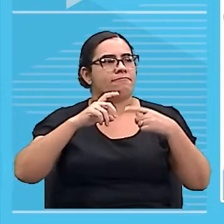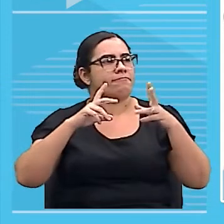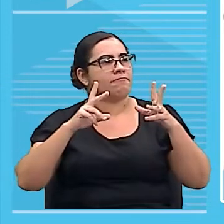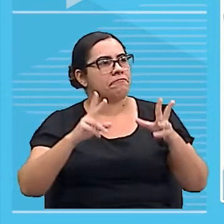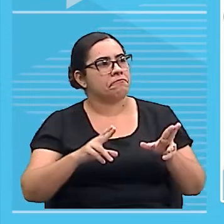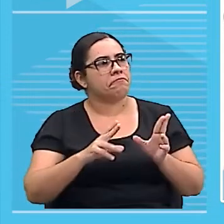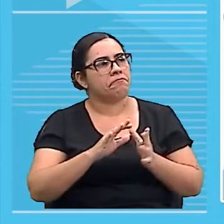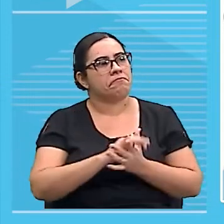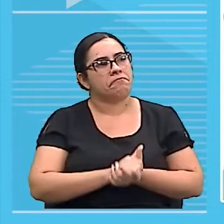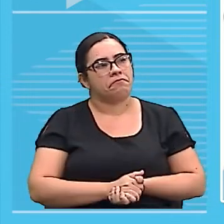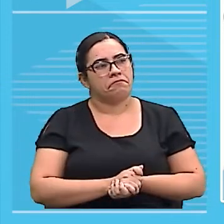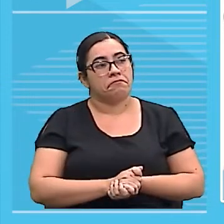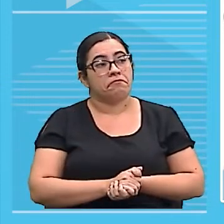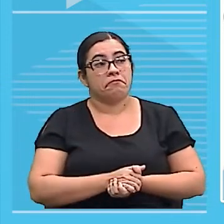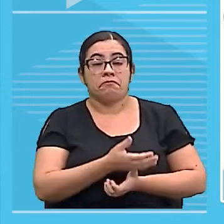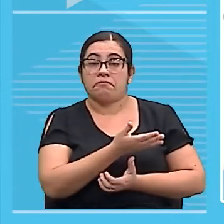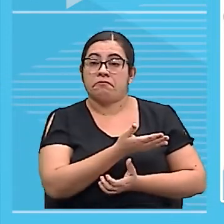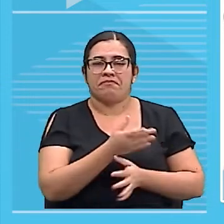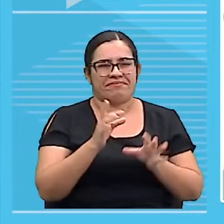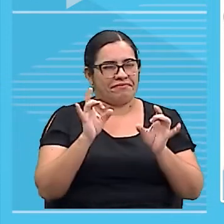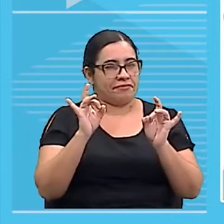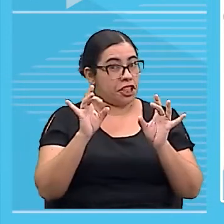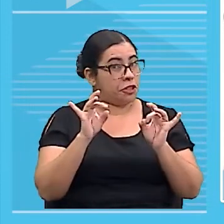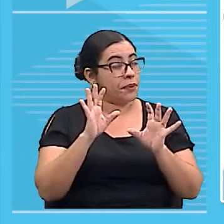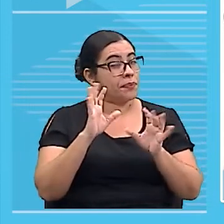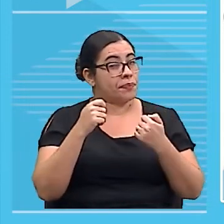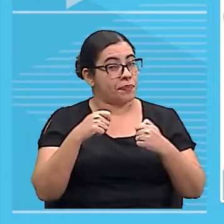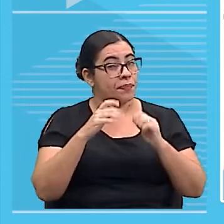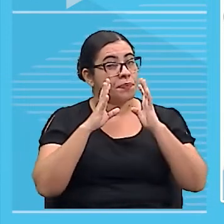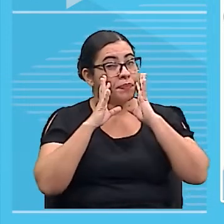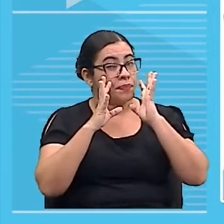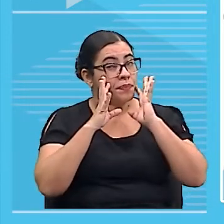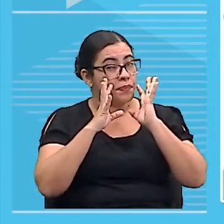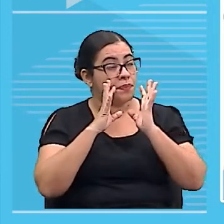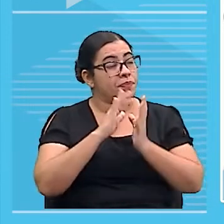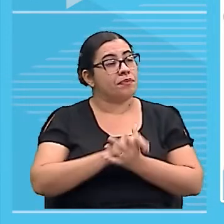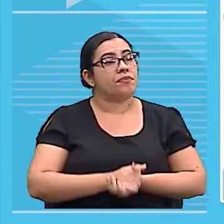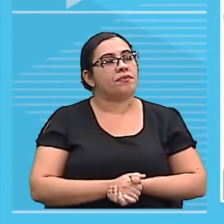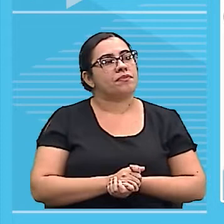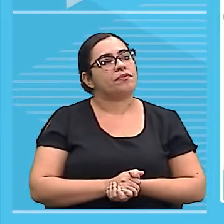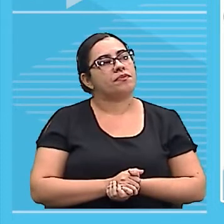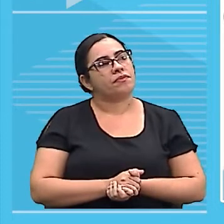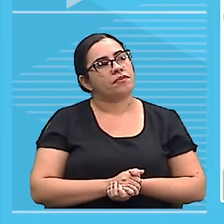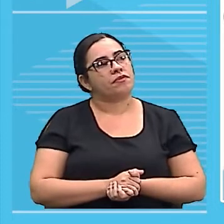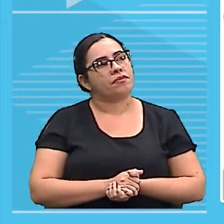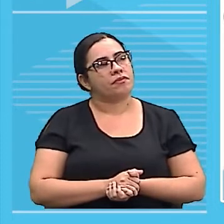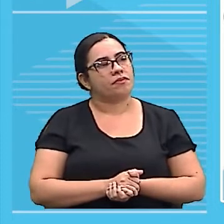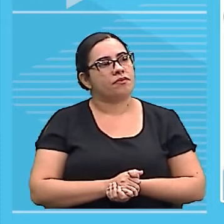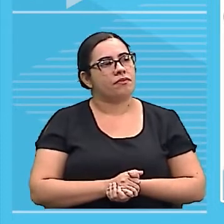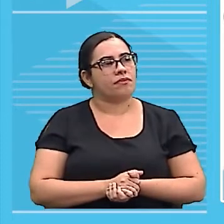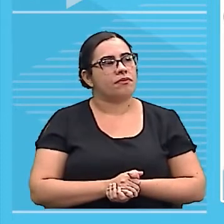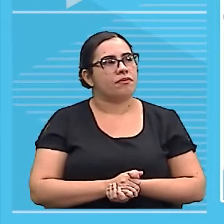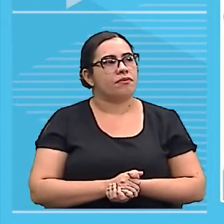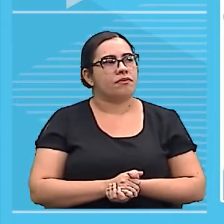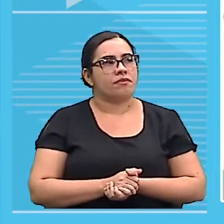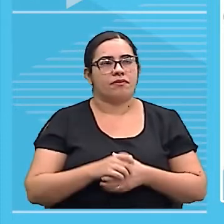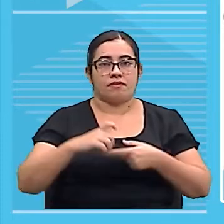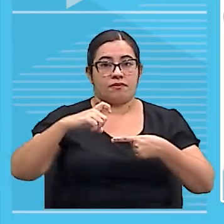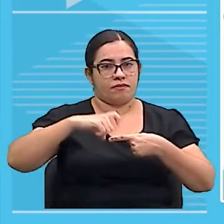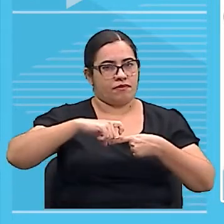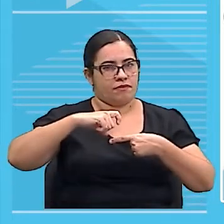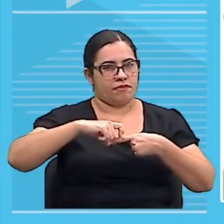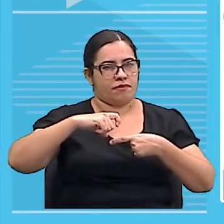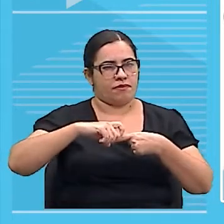e se caso aqui é especial tá é um caso particular só com mesma